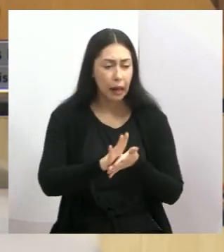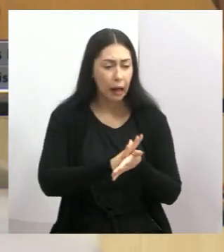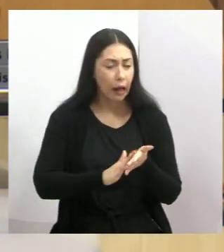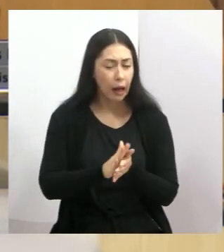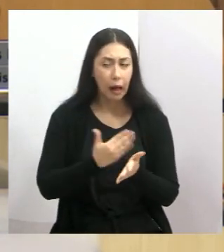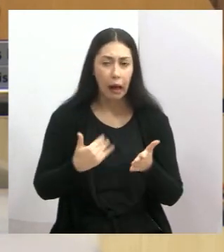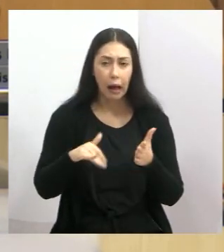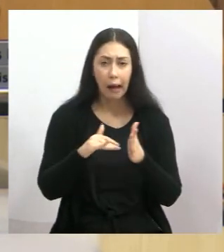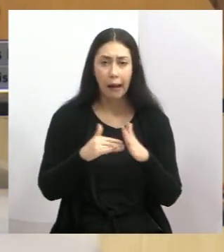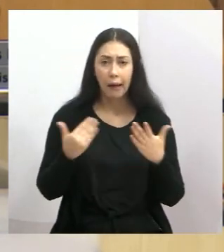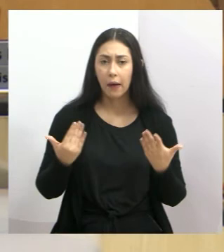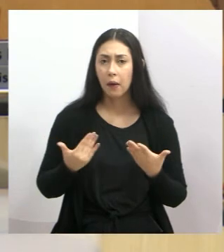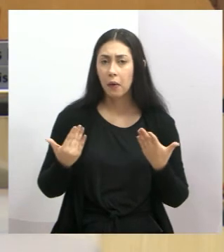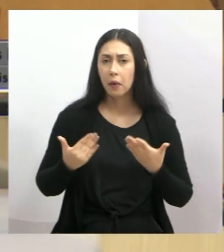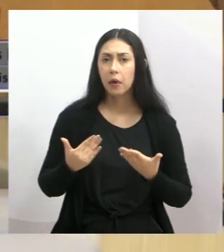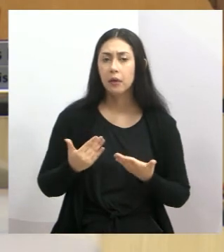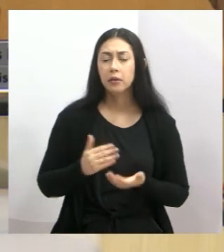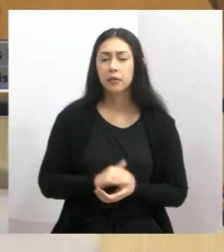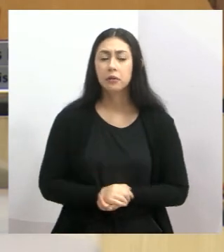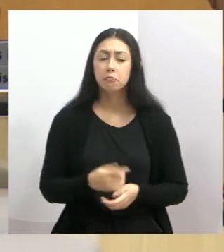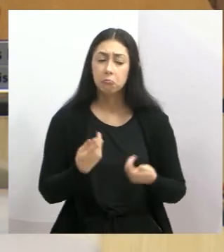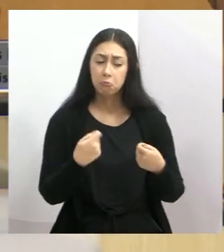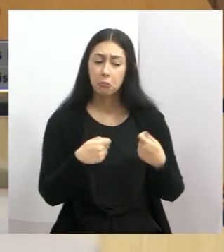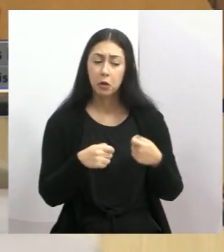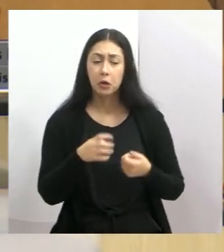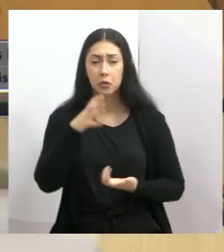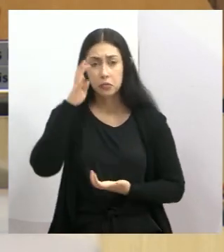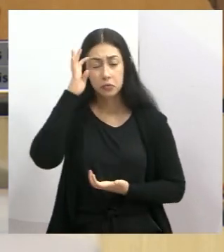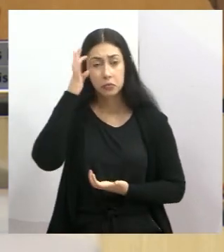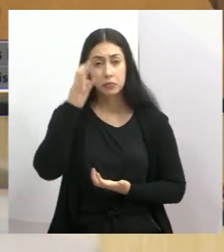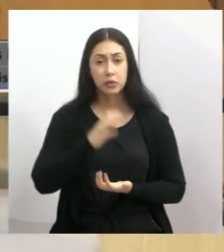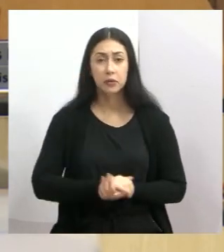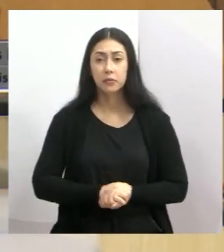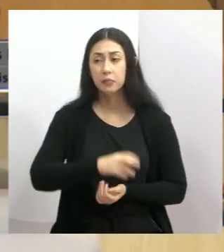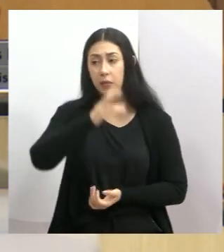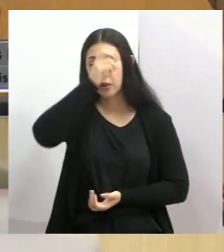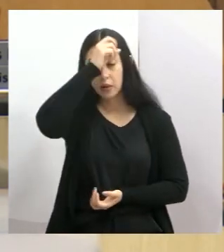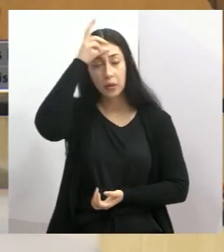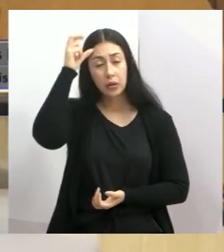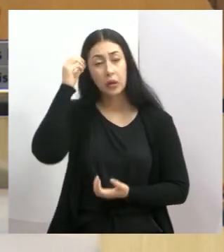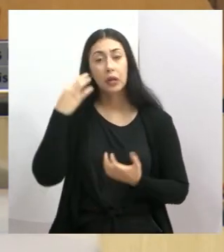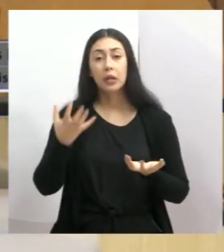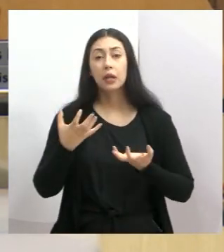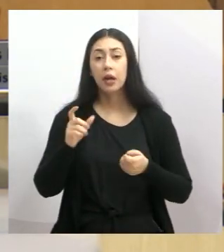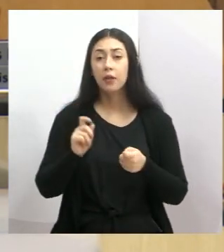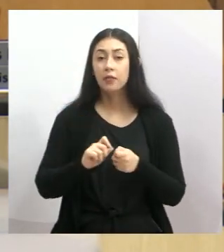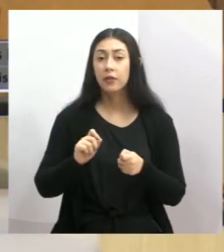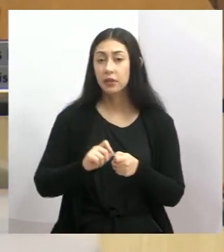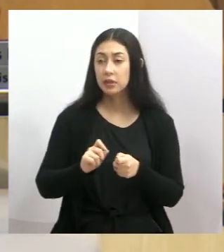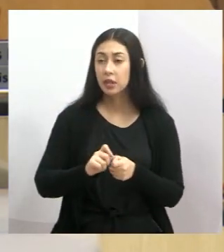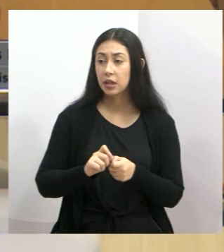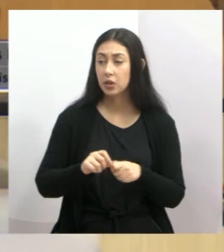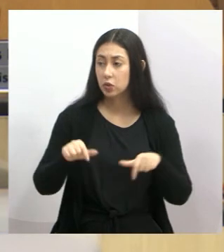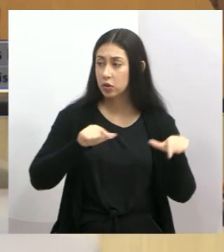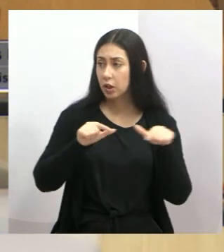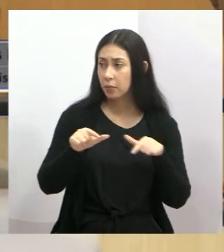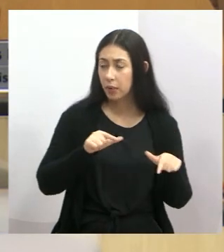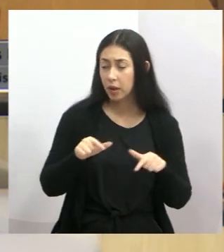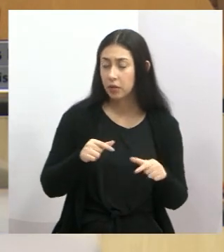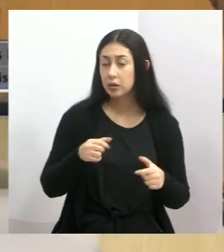redutores de velocidade na Via conforme necessário e a prefeitura pretende realizar o serviço solicitado